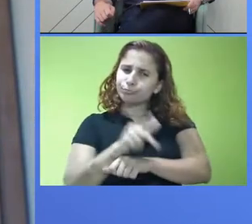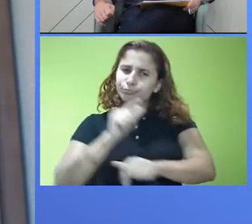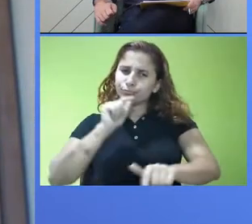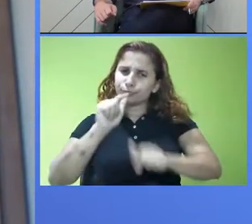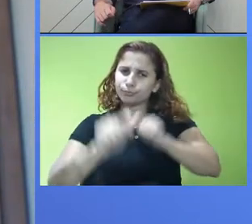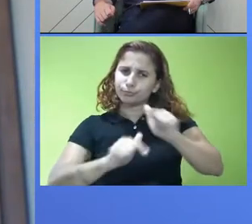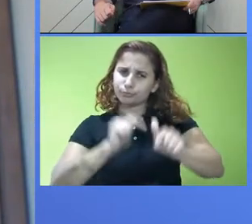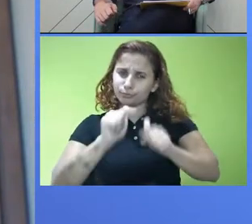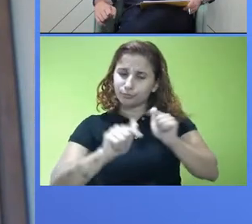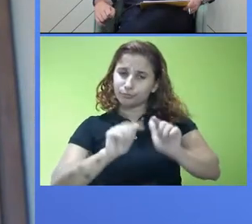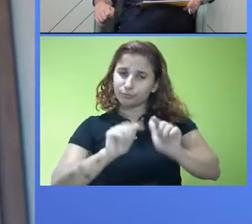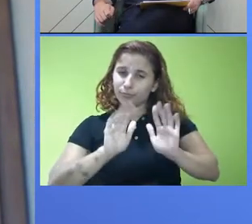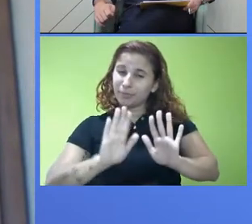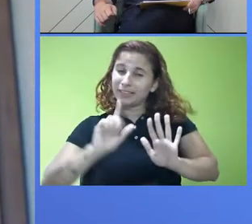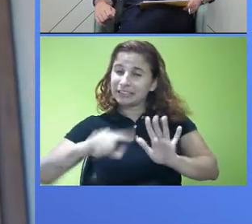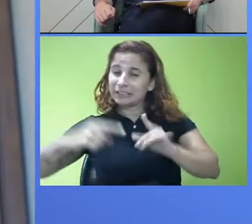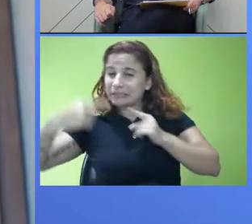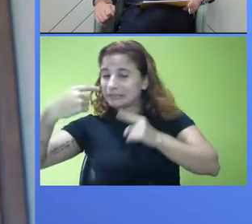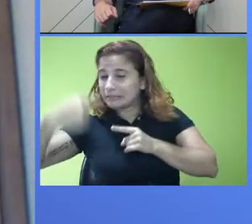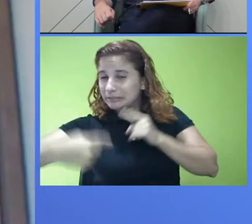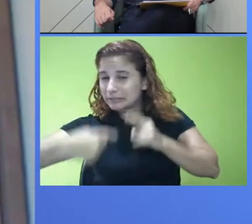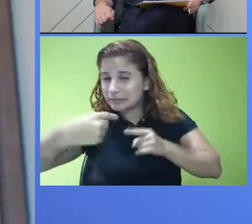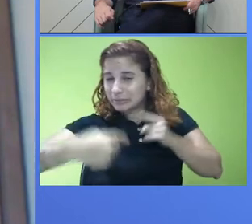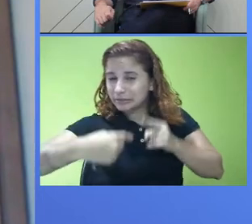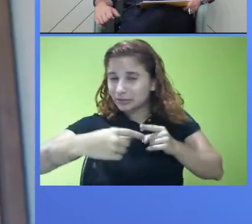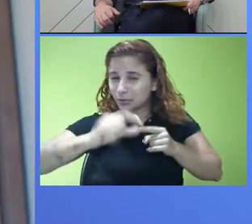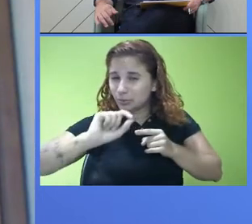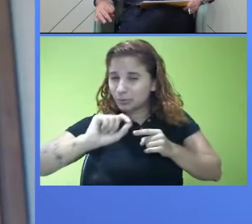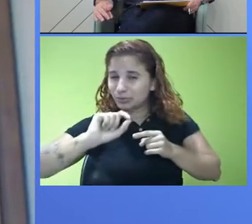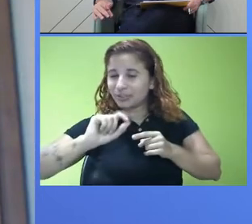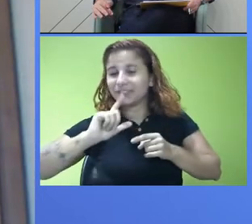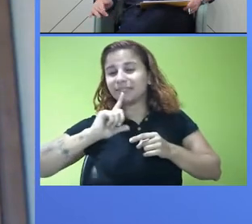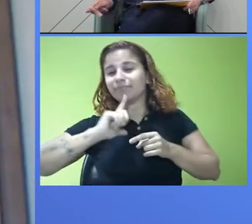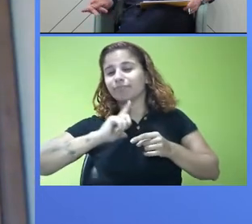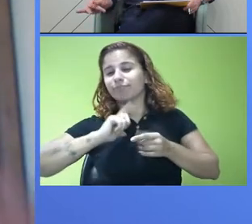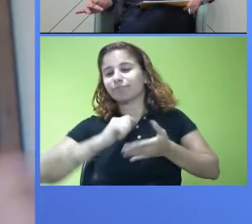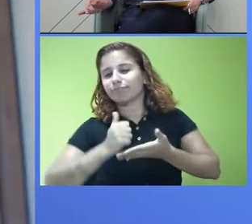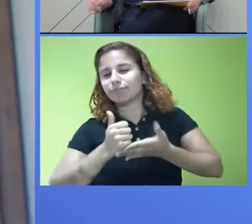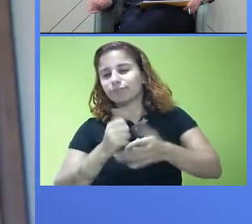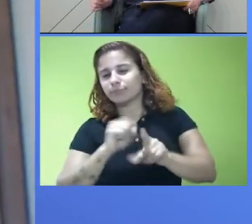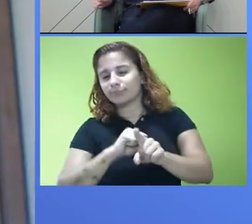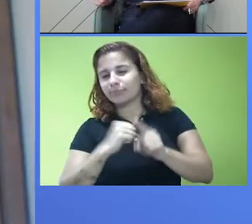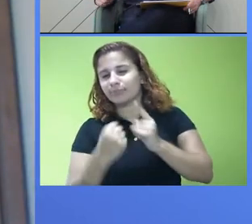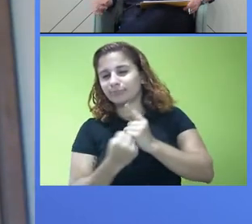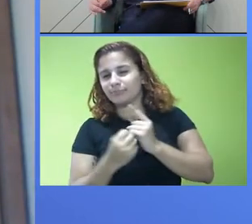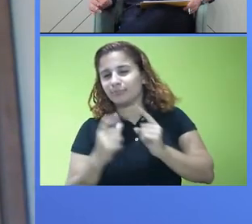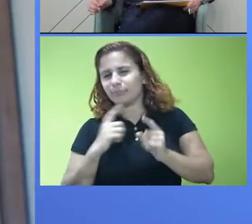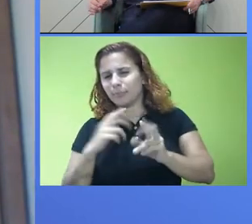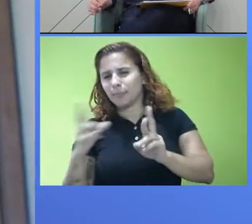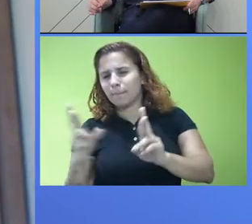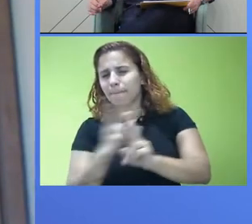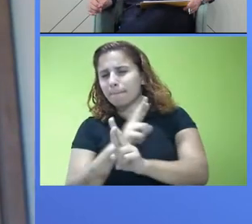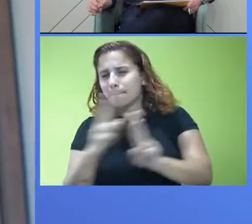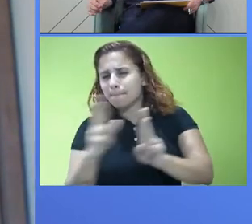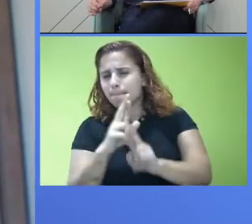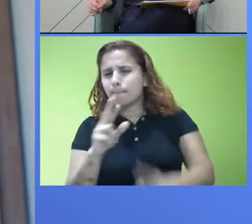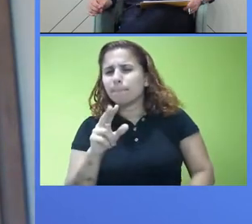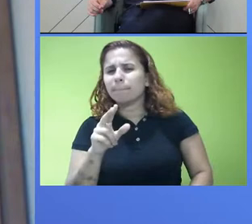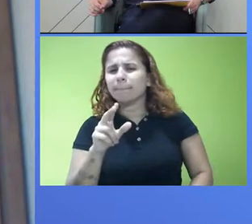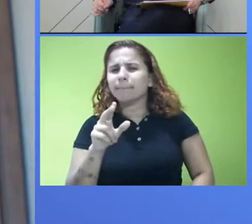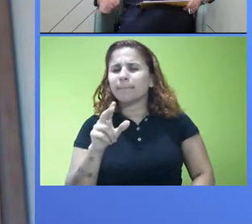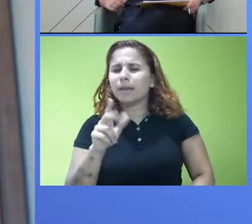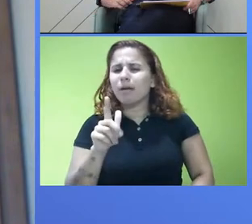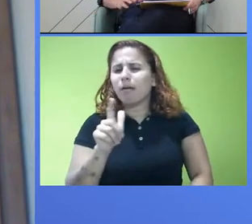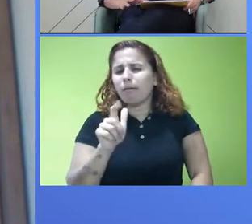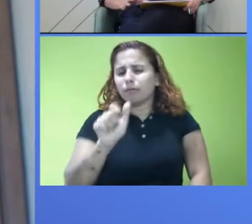discussão, pela capilaridade que a assistência social tem, pela proximidade que ela tem com o público que se debate